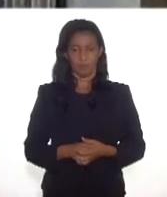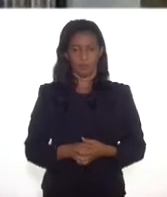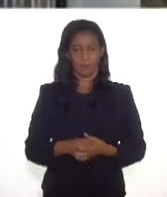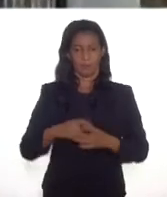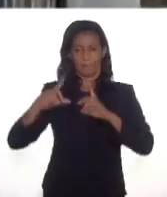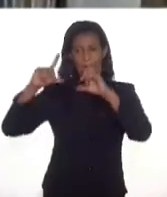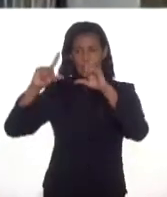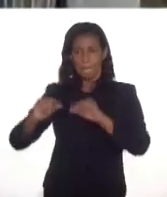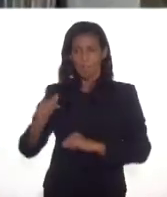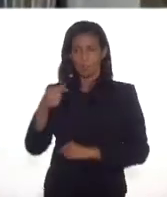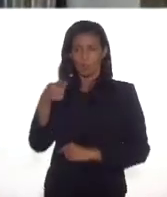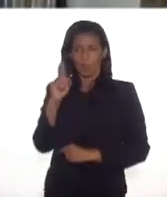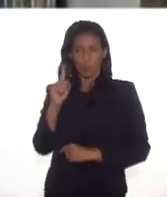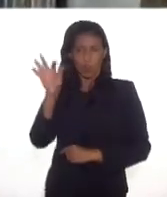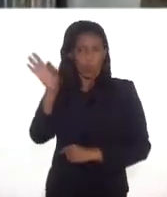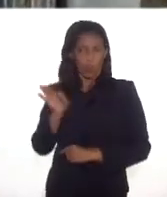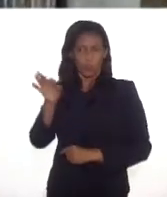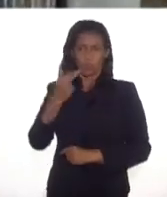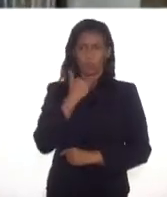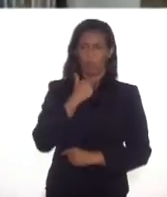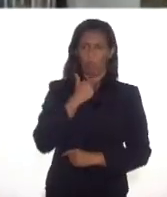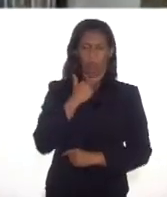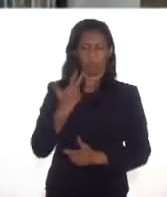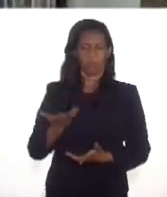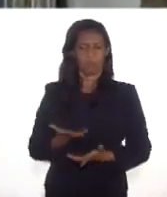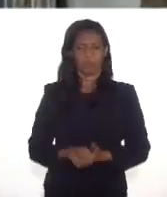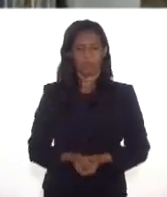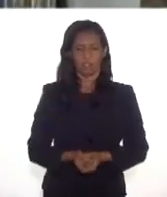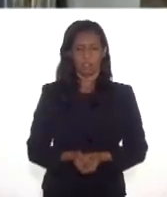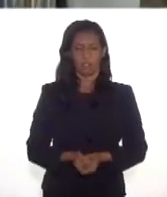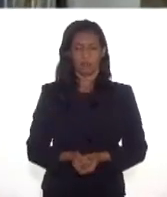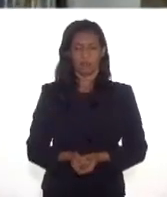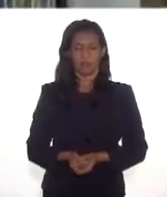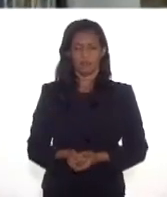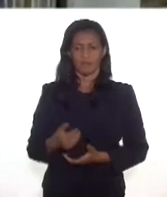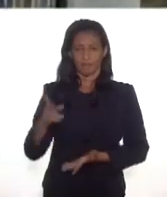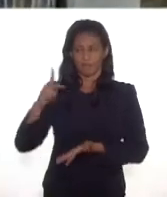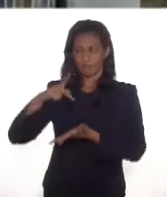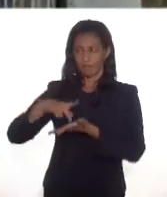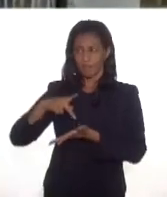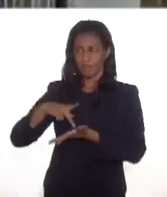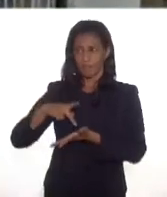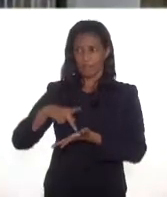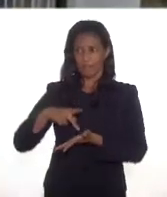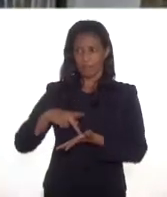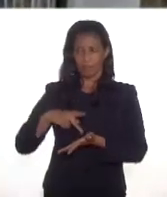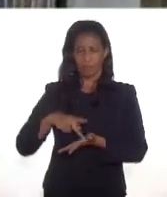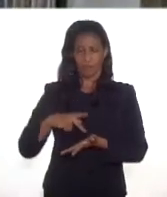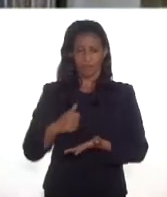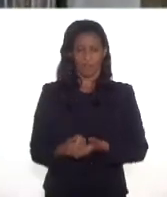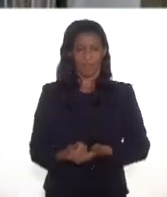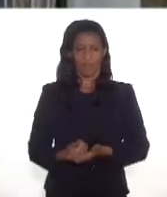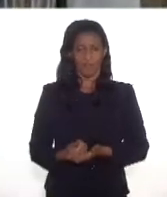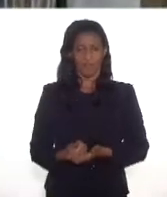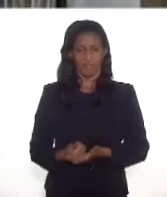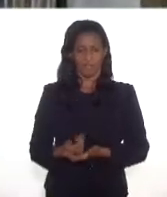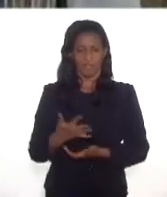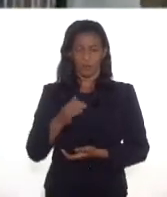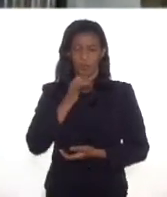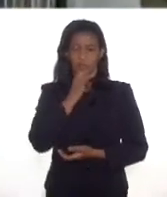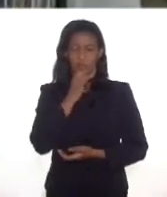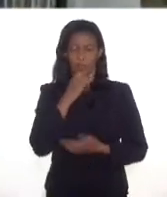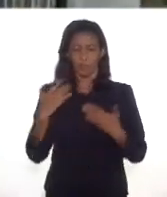menos de 1%, não pode. Né? Não pode, isso é realmente um negócio. E quando nós estamos falando, por exemplo,